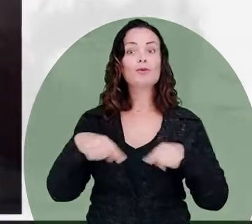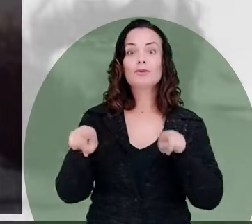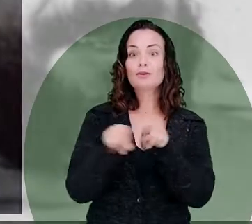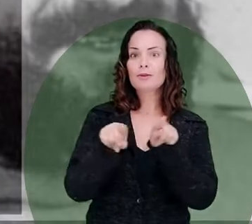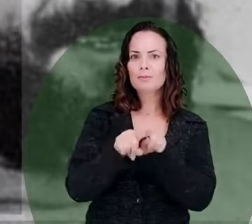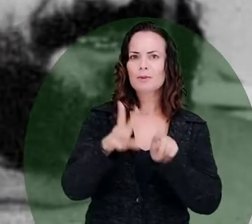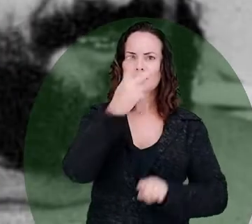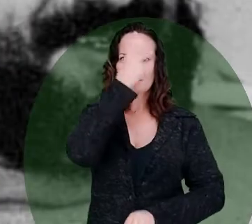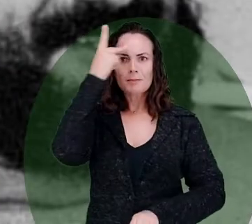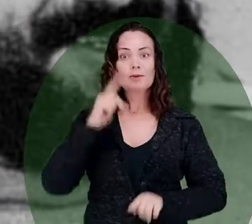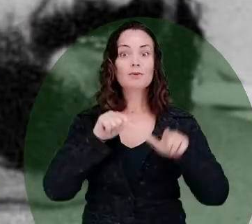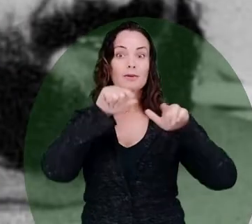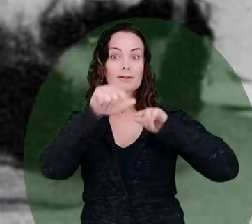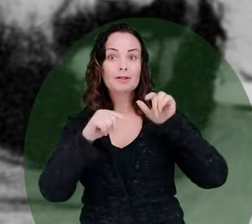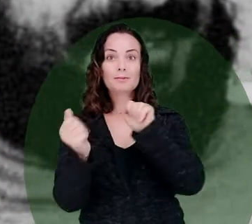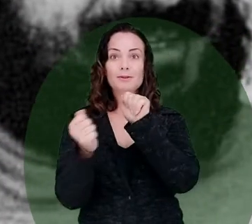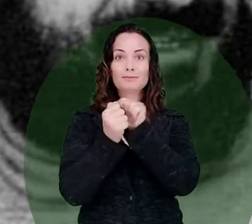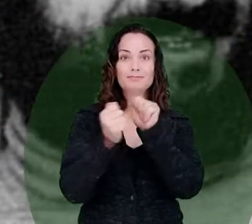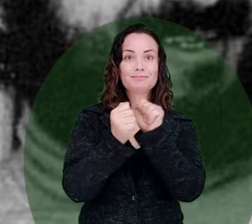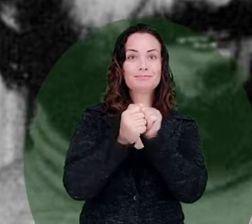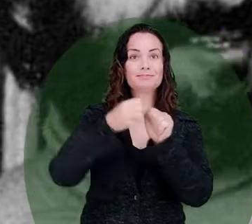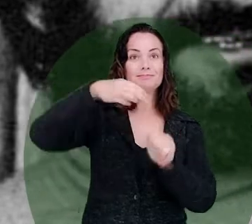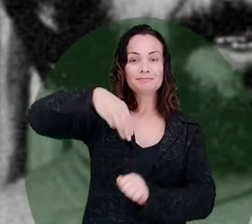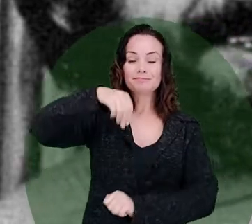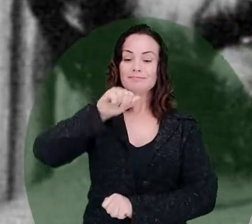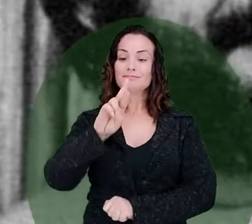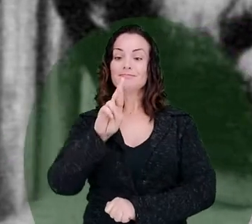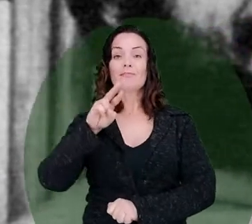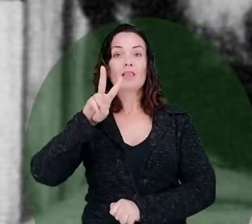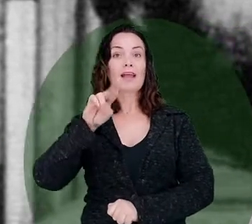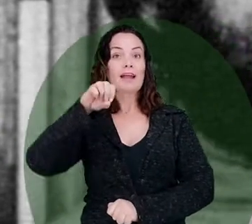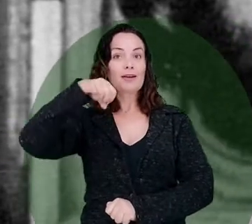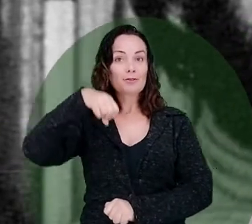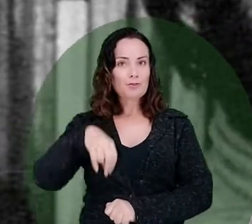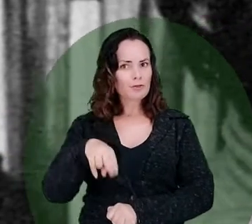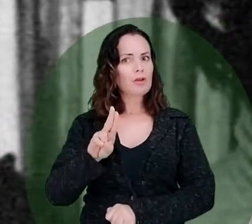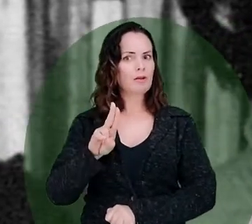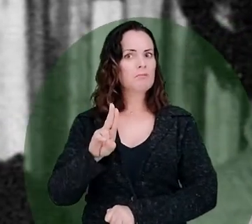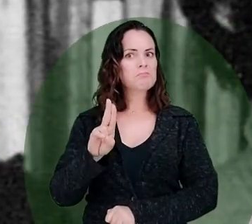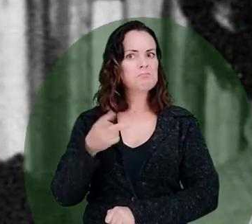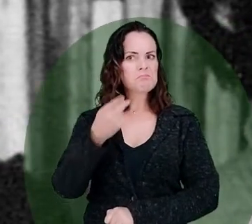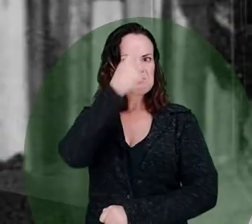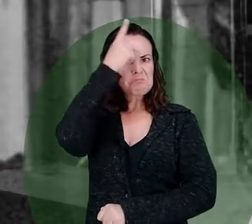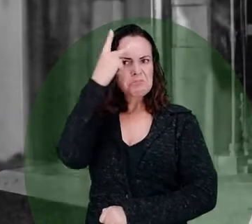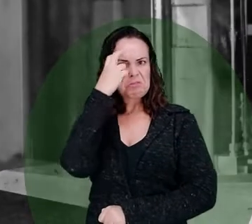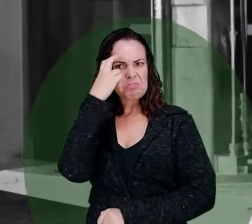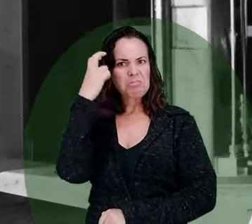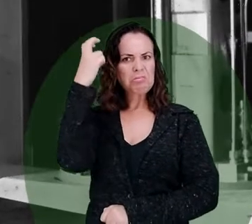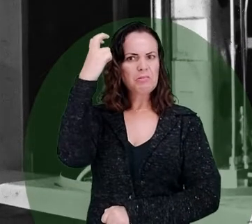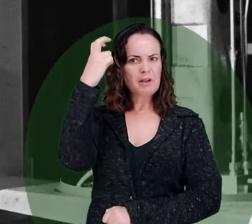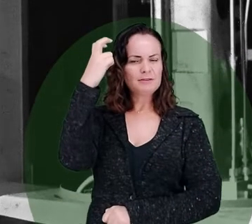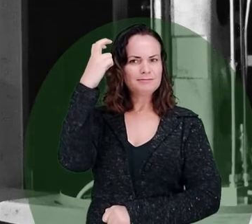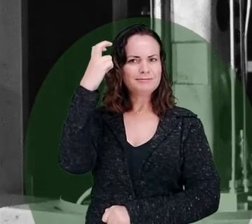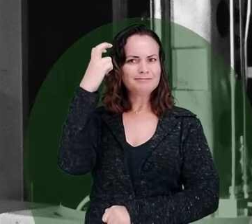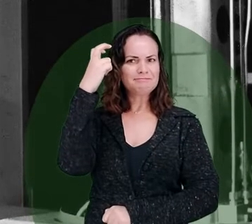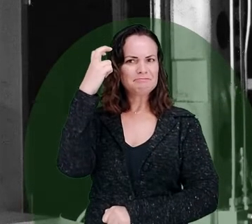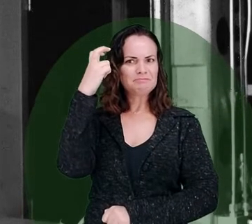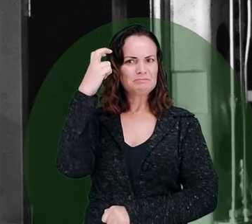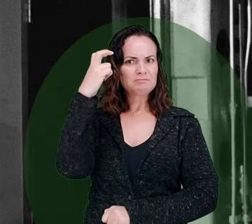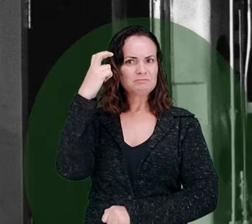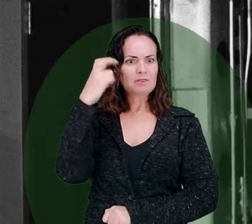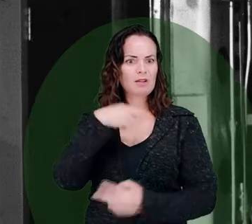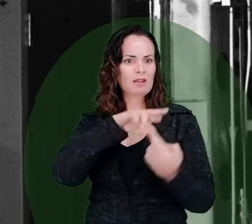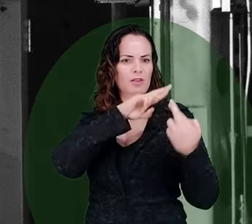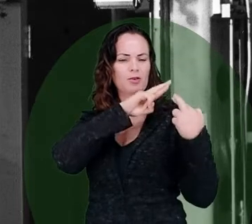quem trabalhava com ele, que era o Marvin Nees, um nome de peso na área de inteligência artificial, que era